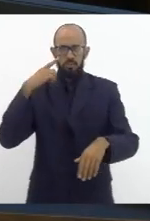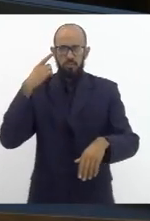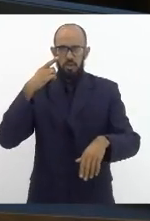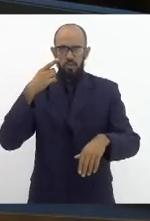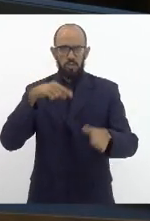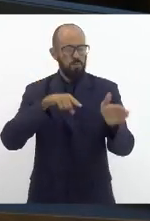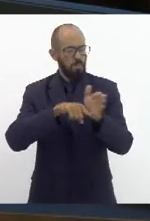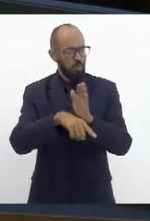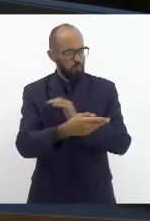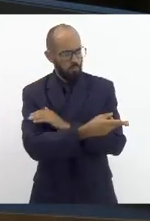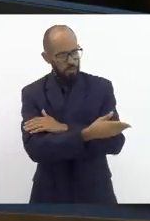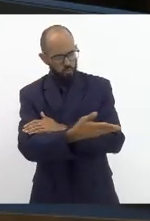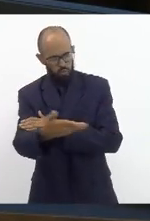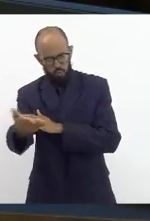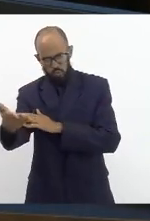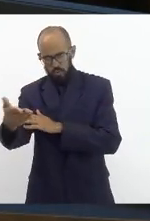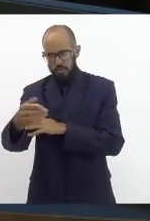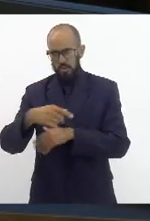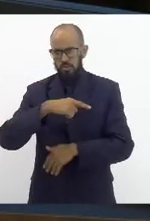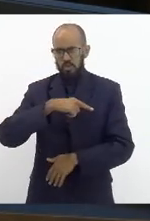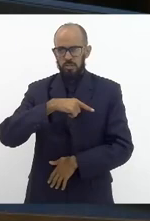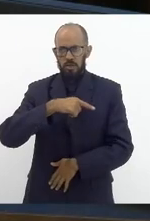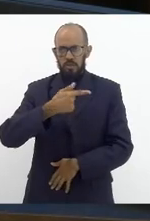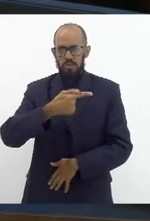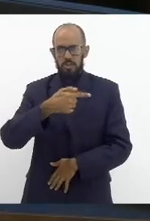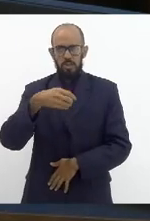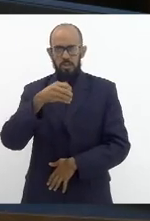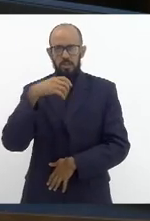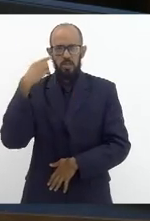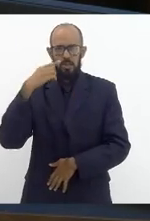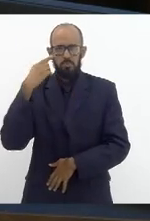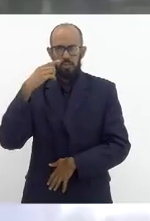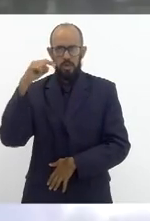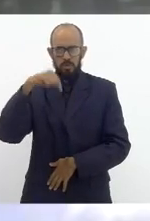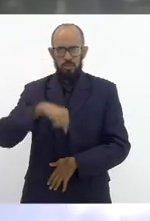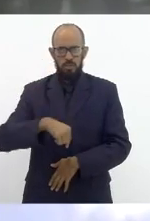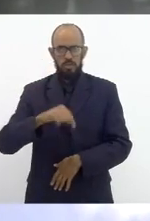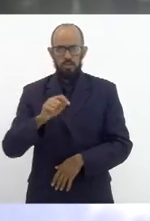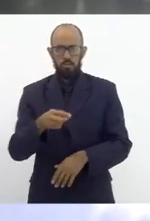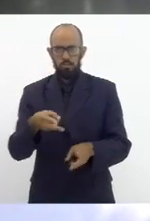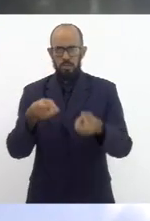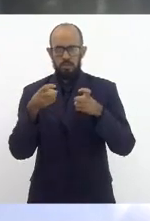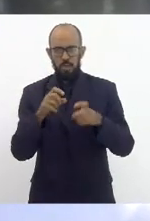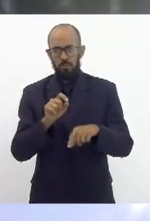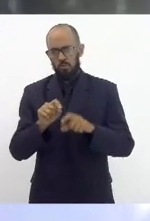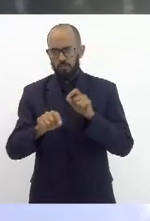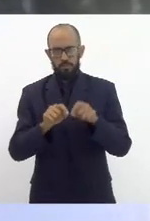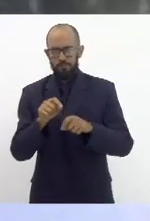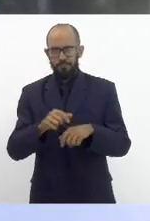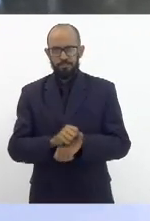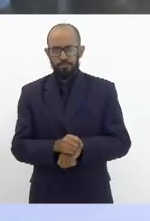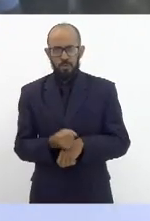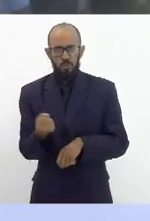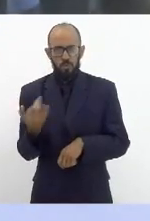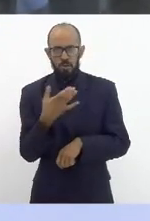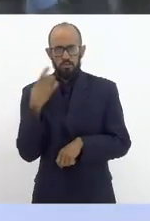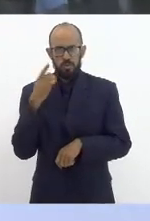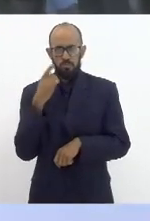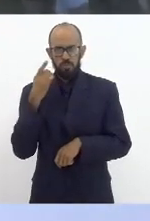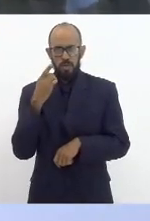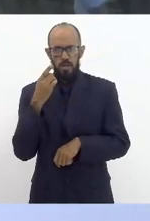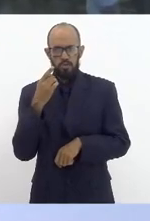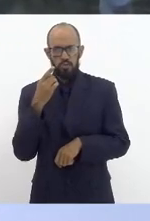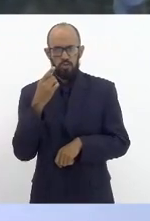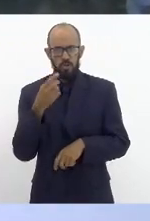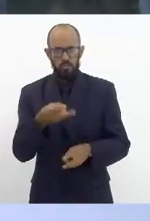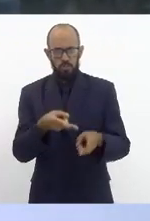pergunta aos senhores. Nós temos 70 deputados na casa. Percebam quantos deputados efetivamente estão tratando